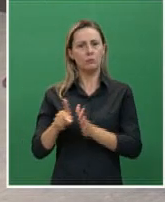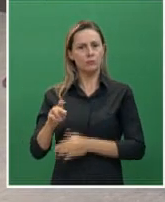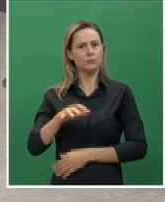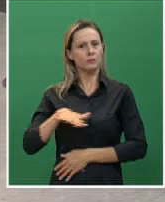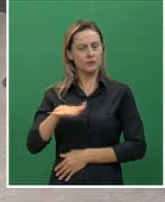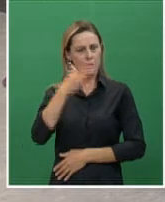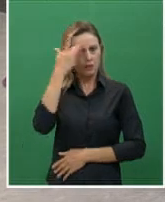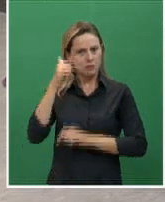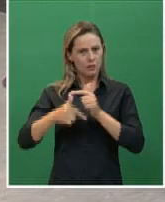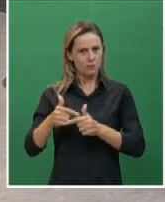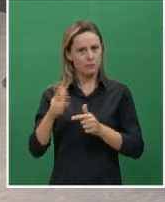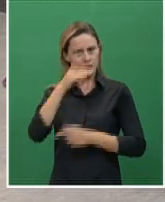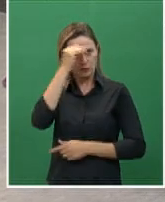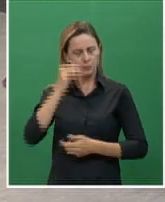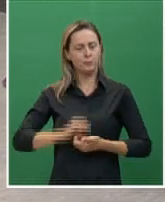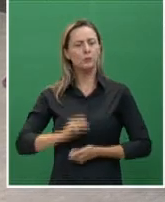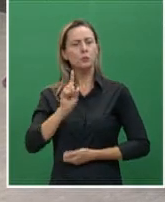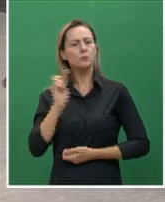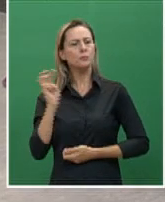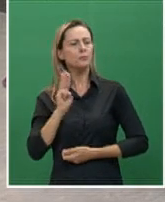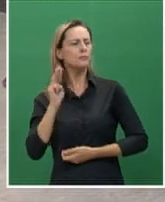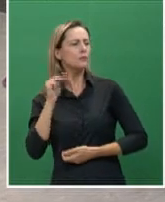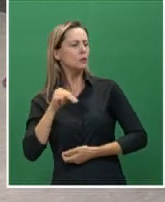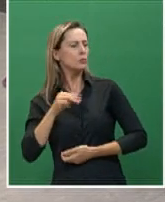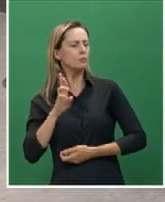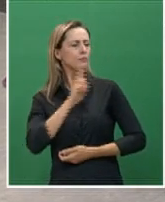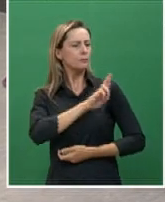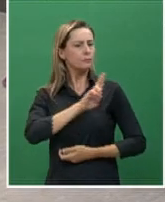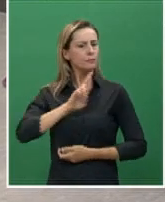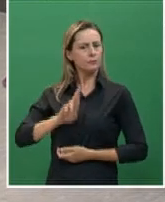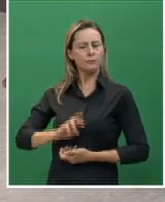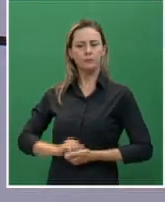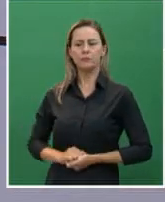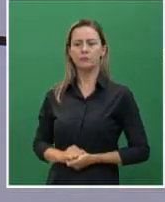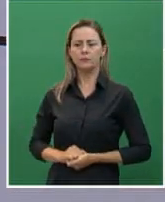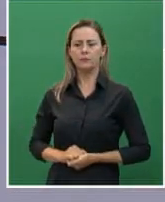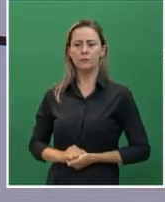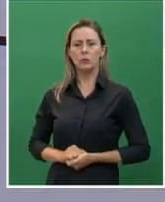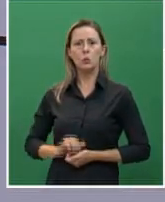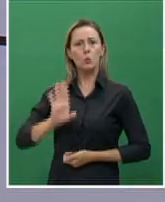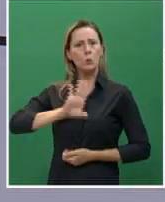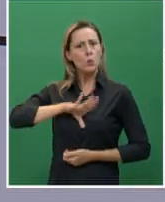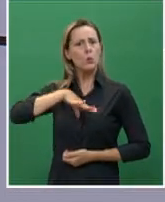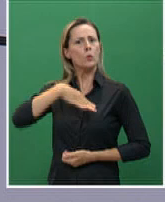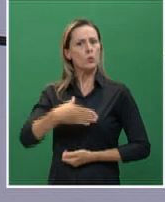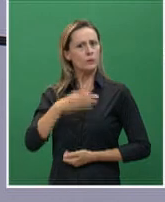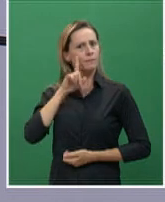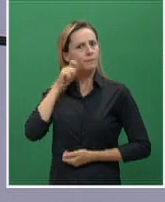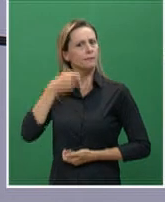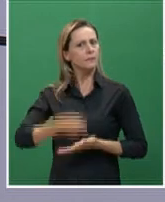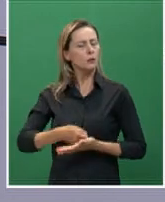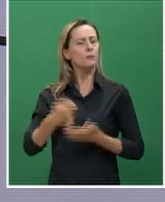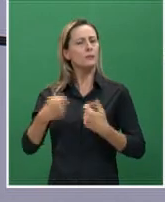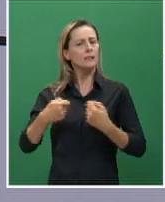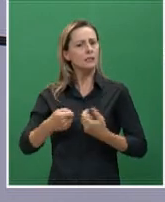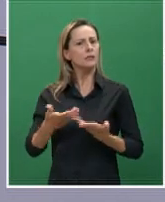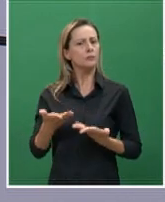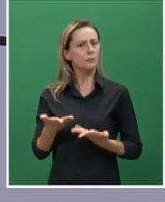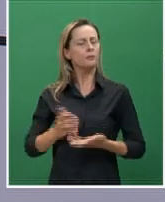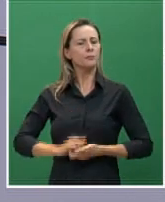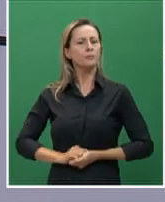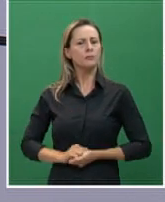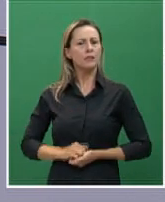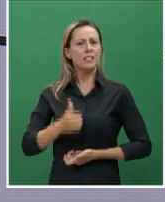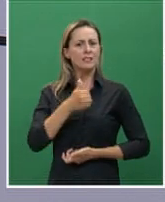candidato mais um minuto de réplica e nós precisamos ter coragem para tomar decisões eu tive coragem e se